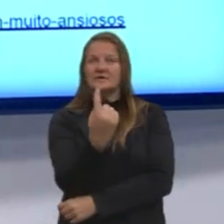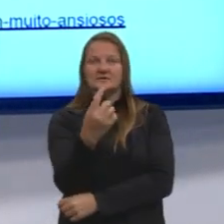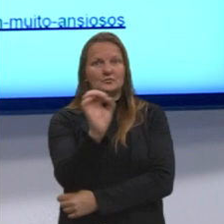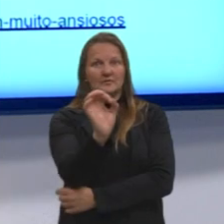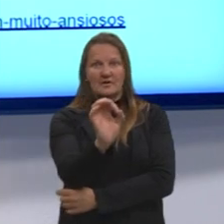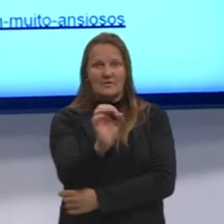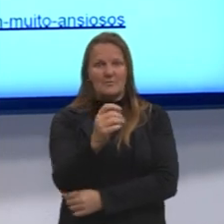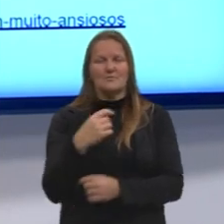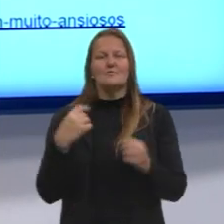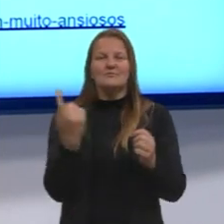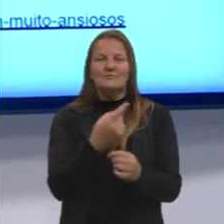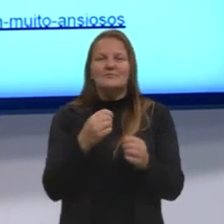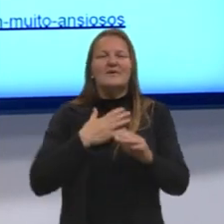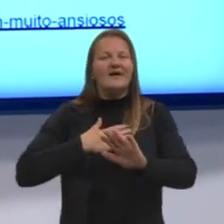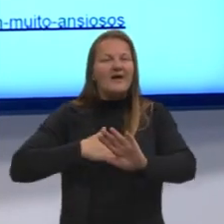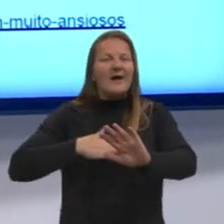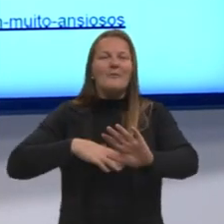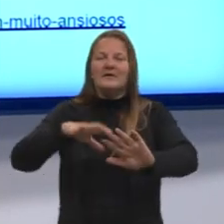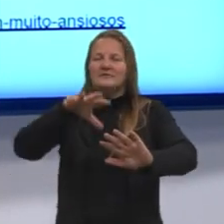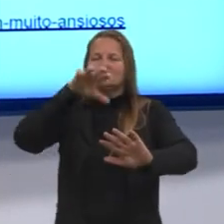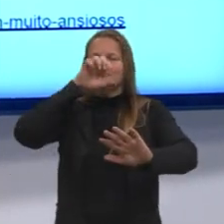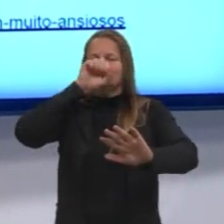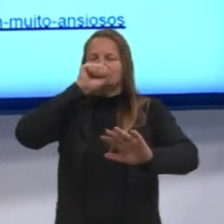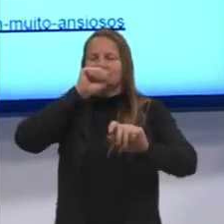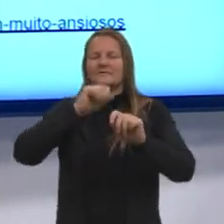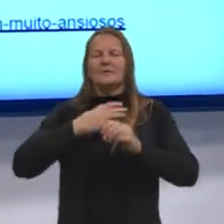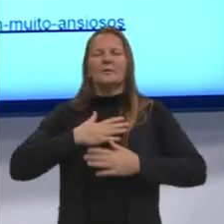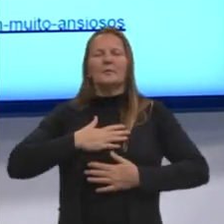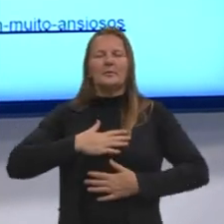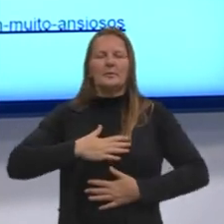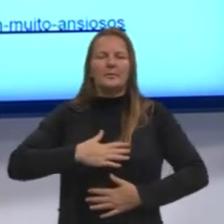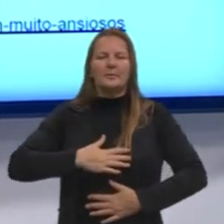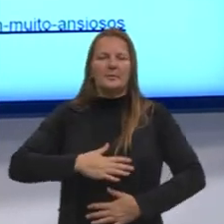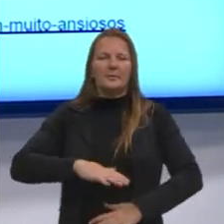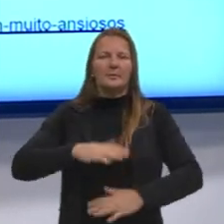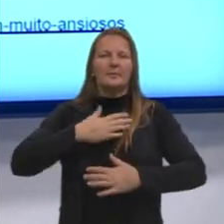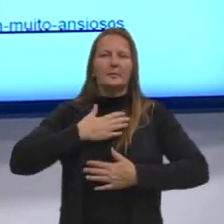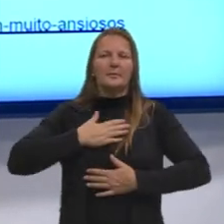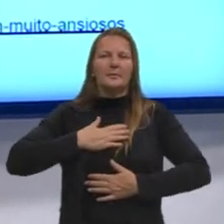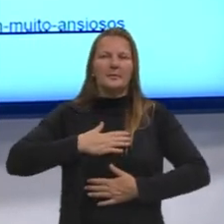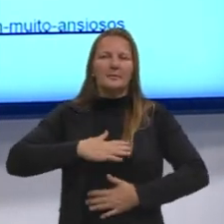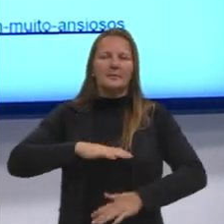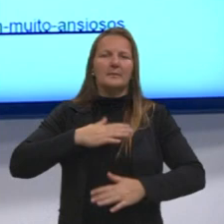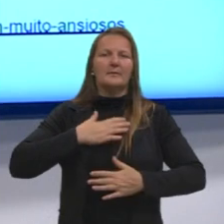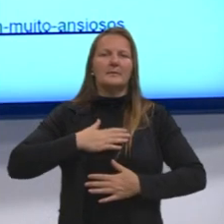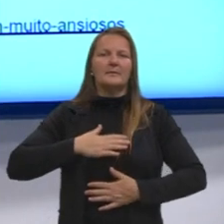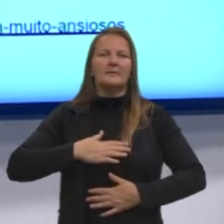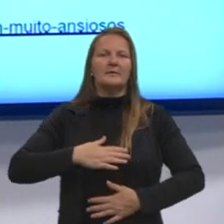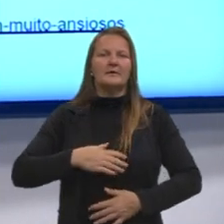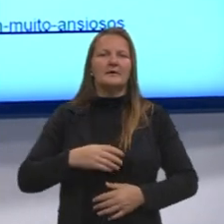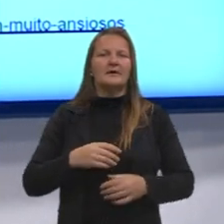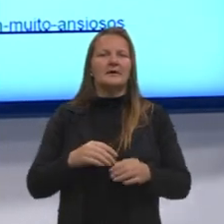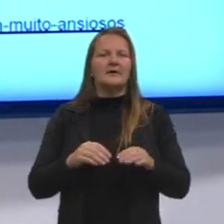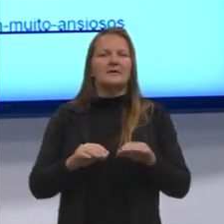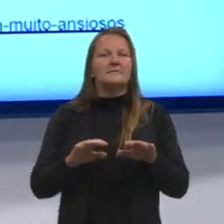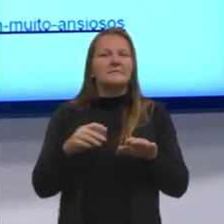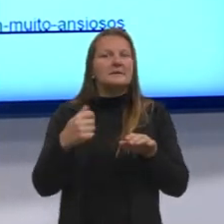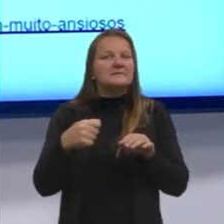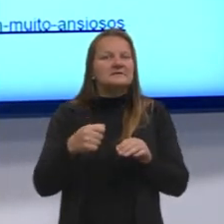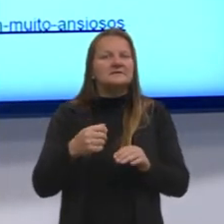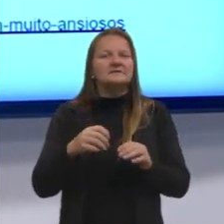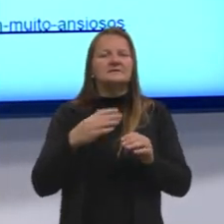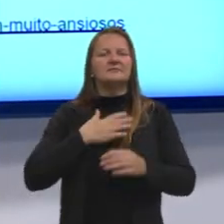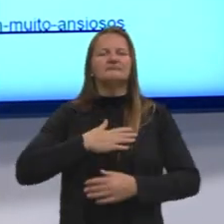Mas calma respira né encontra ali o teu Ponto de Equilíbrio que refletir também tem que ser algo